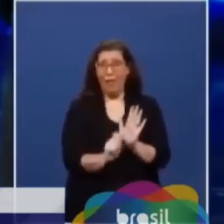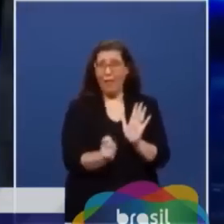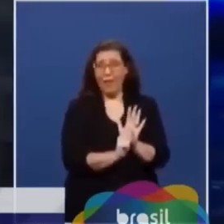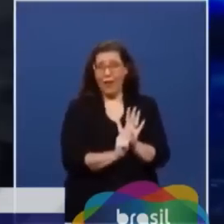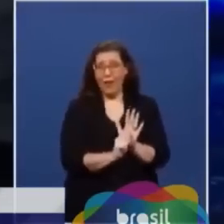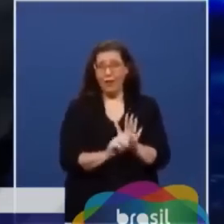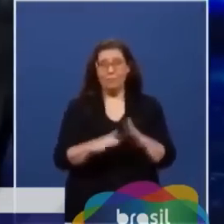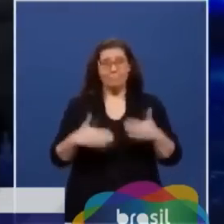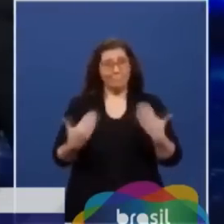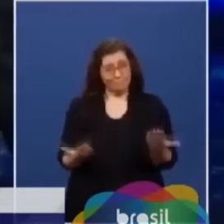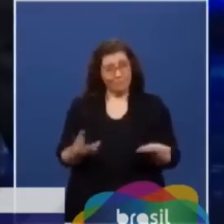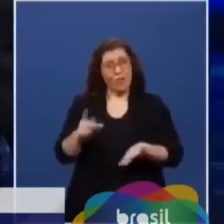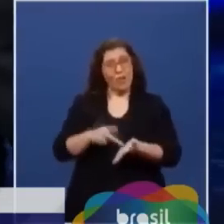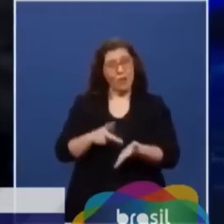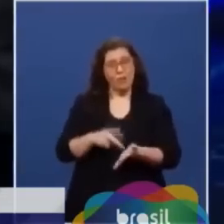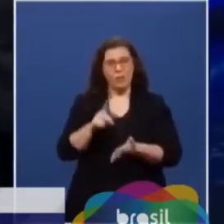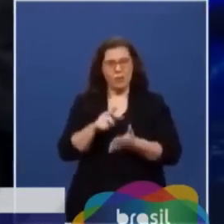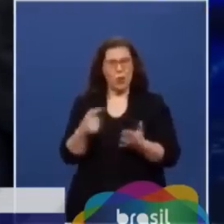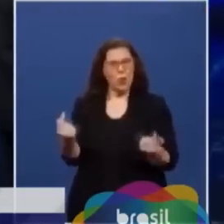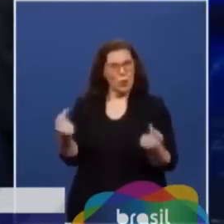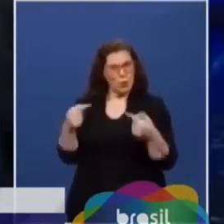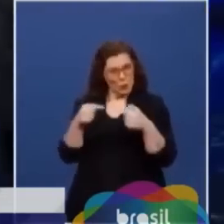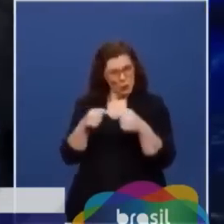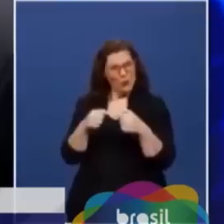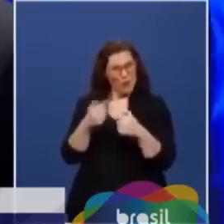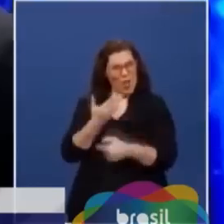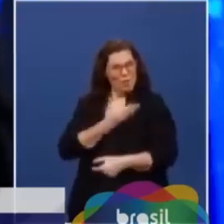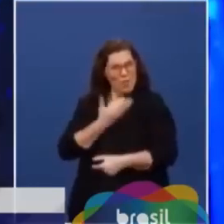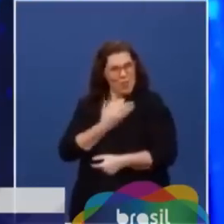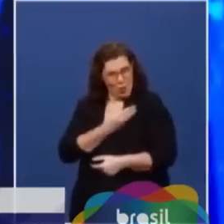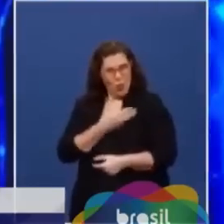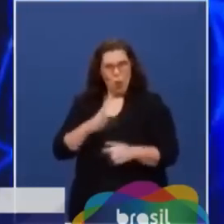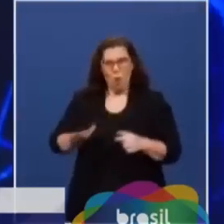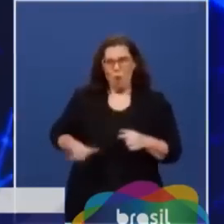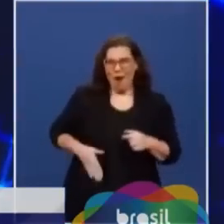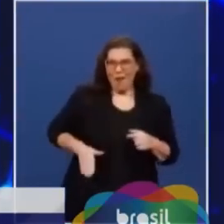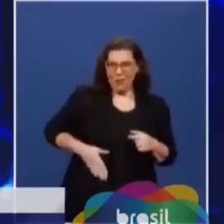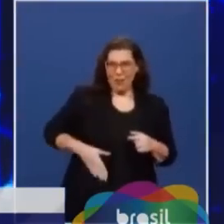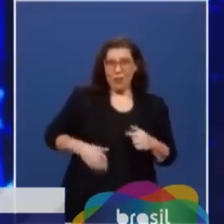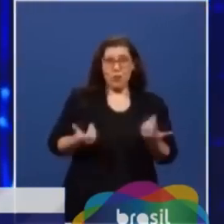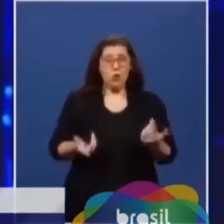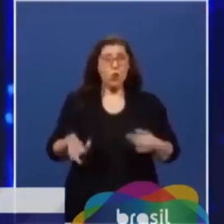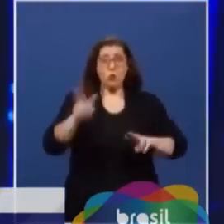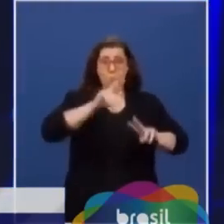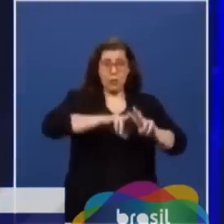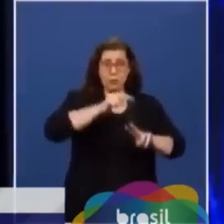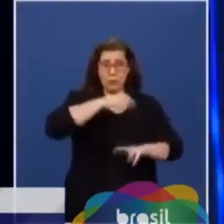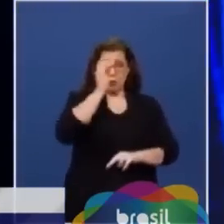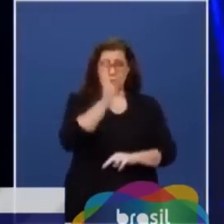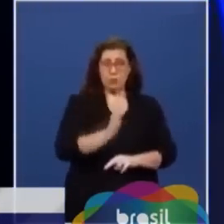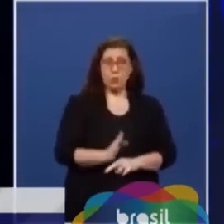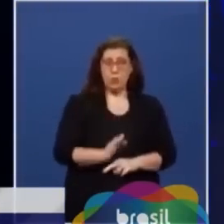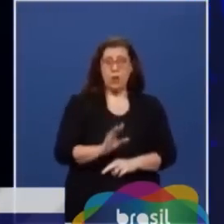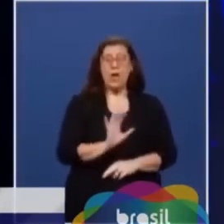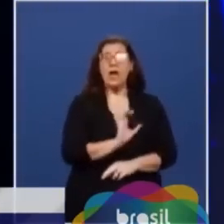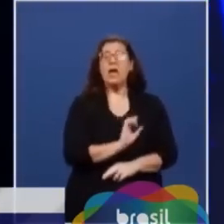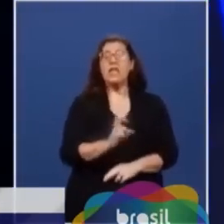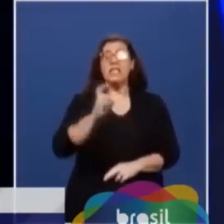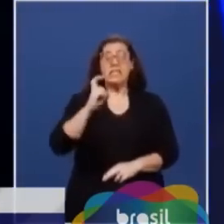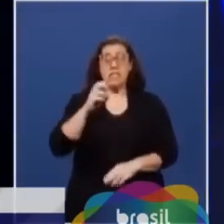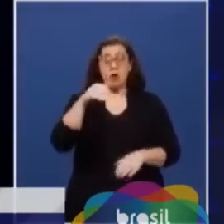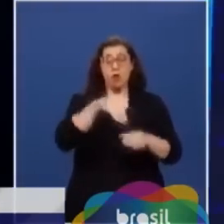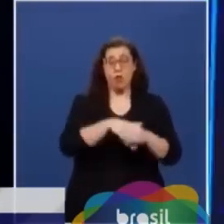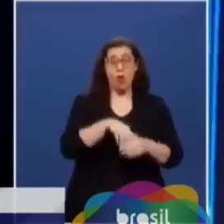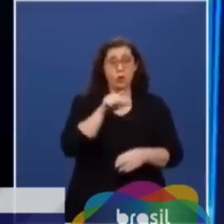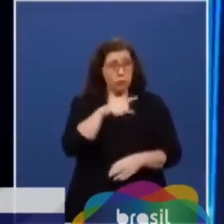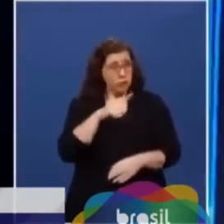Tanto é verdade a sua afinidade com traficantes, com bandidos, que nos presídios do Brasil, cada 5 votos, o